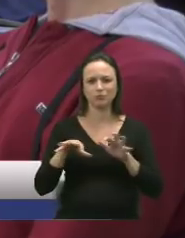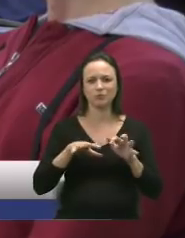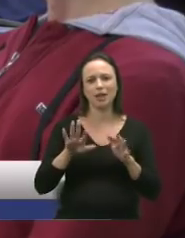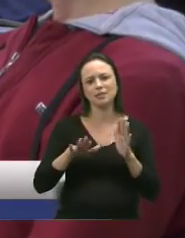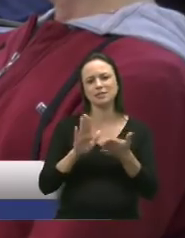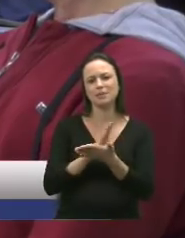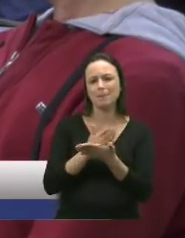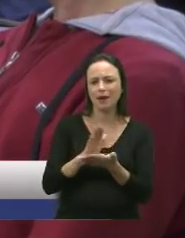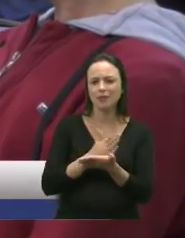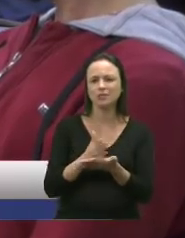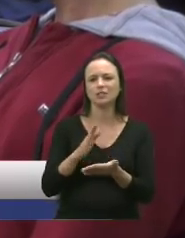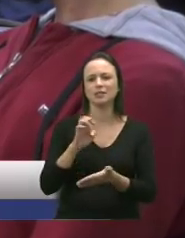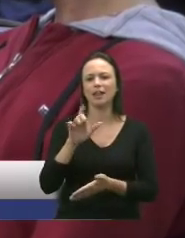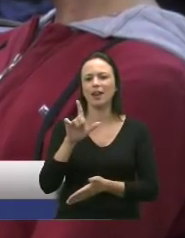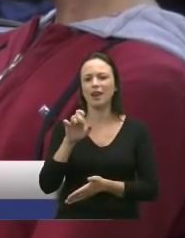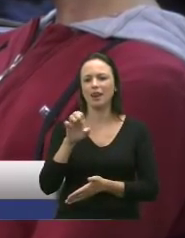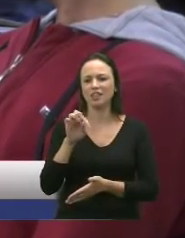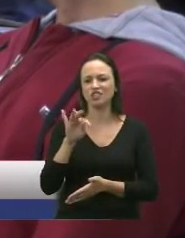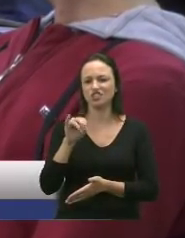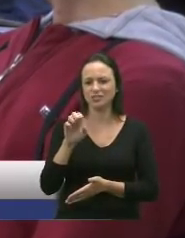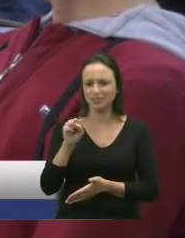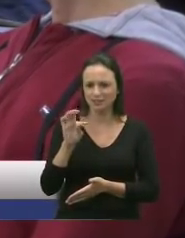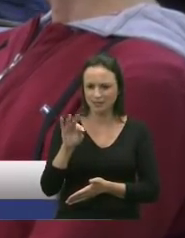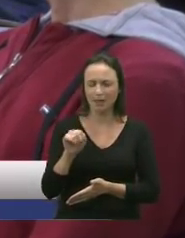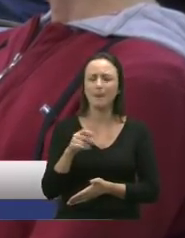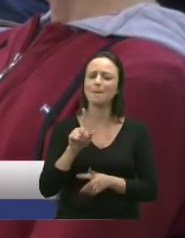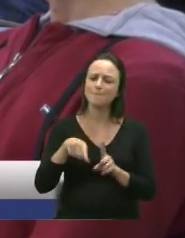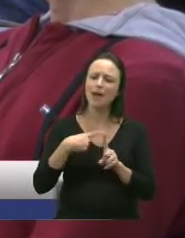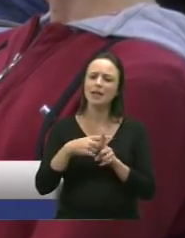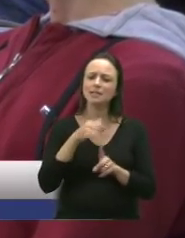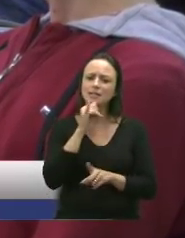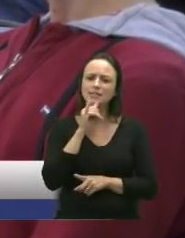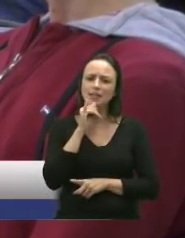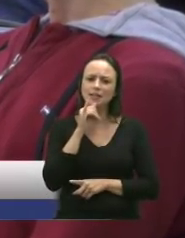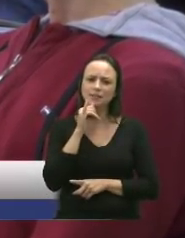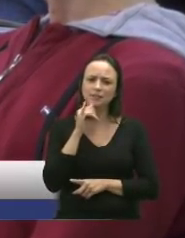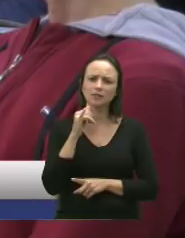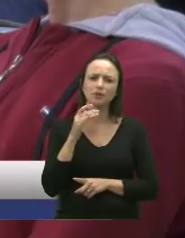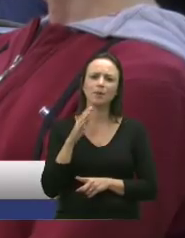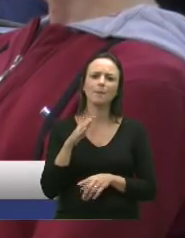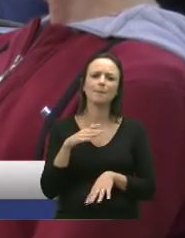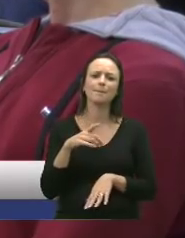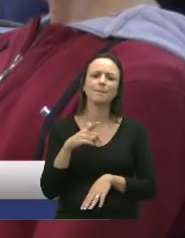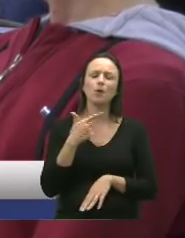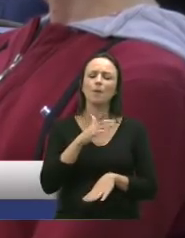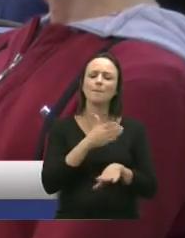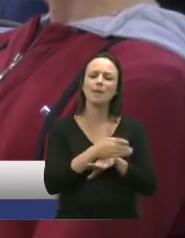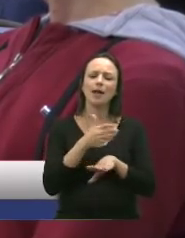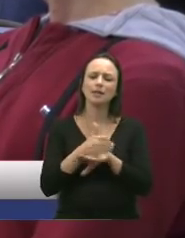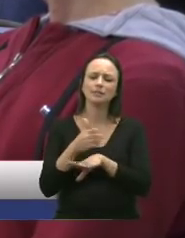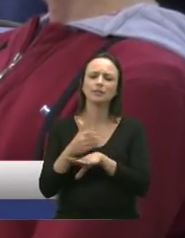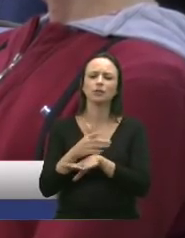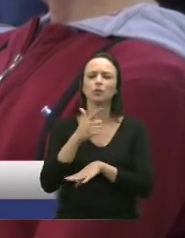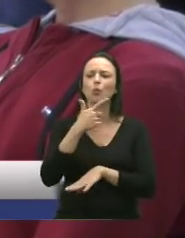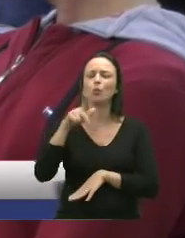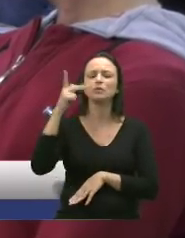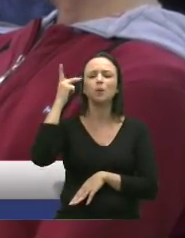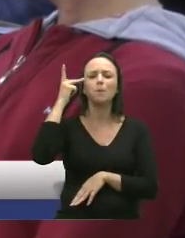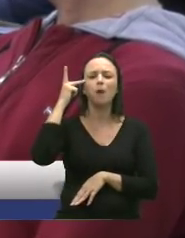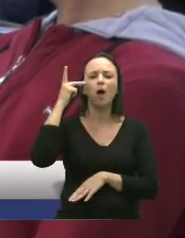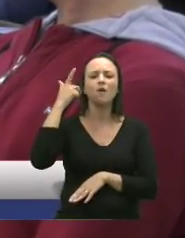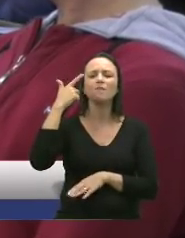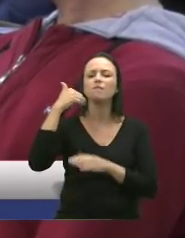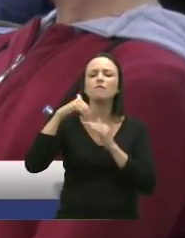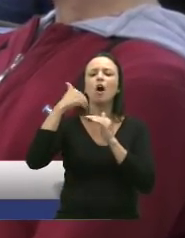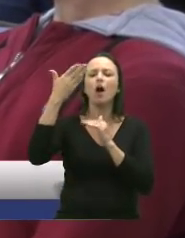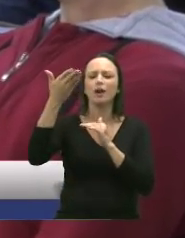separatista. Certo. Né? Então, peço que dê mais exemplos onde houve mais outros exemplos de participação fora de São Paulo. Também,